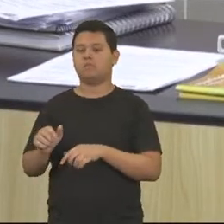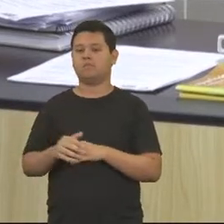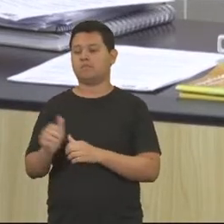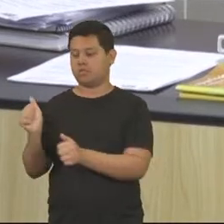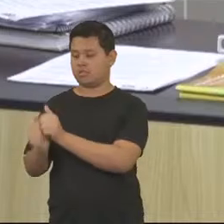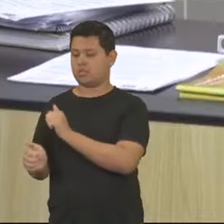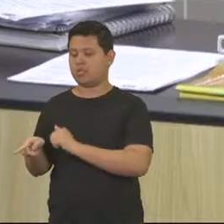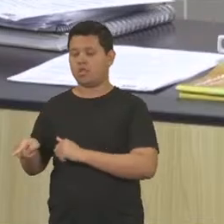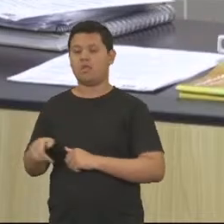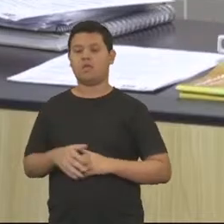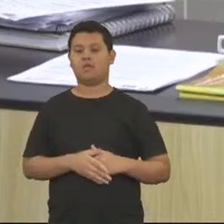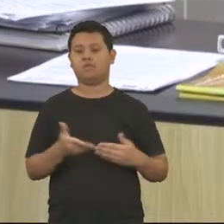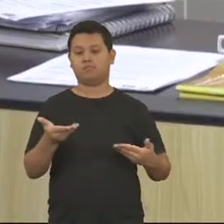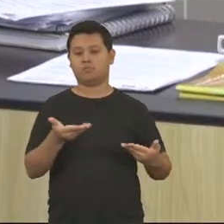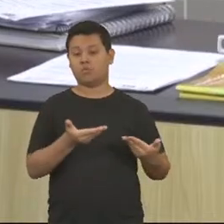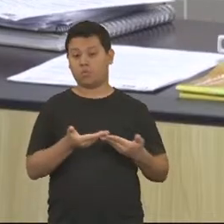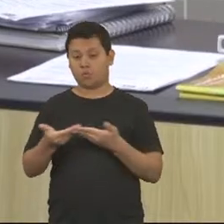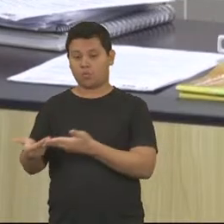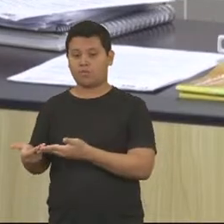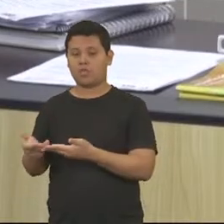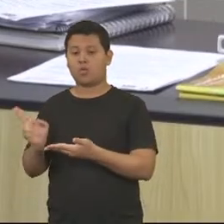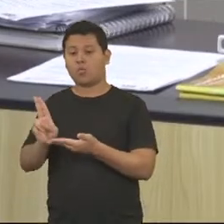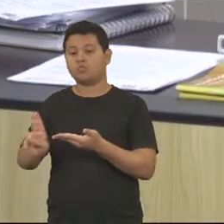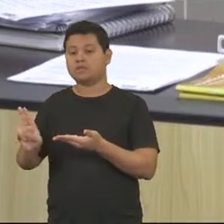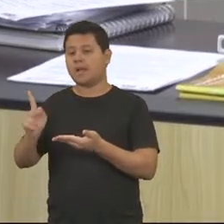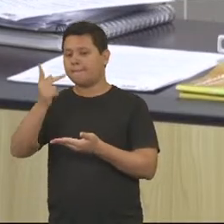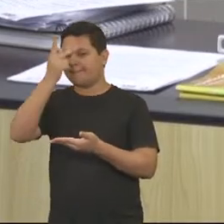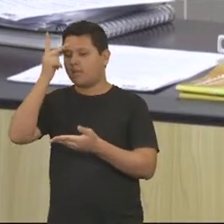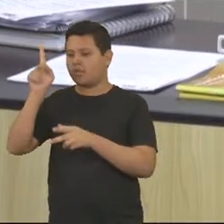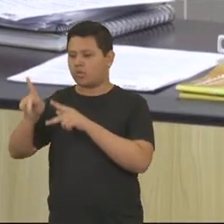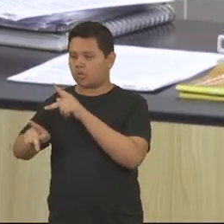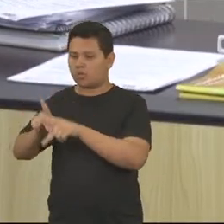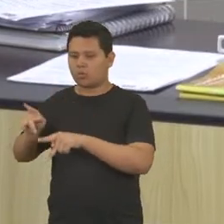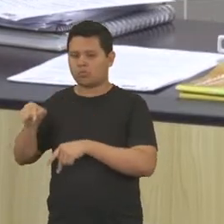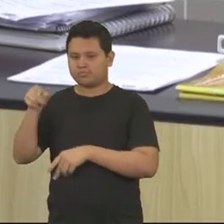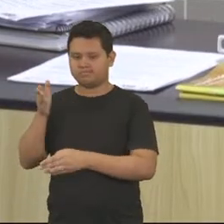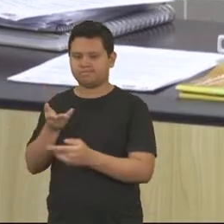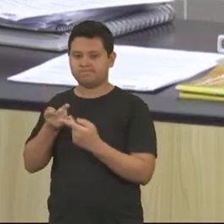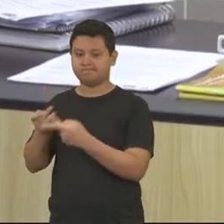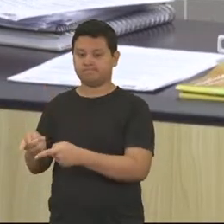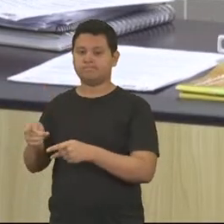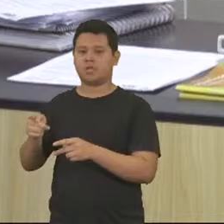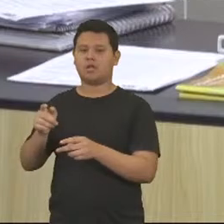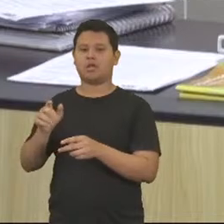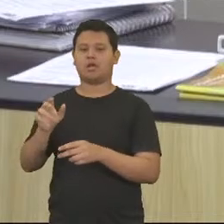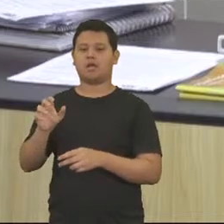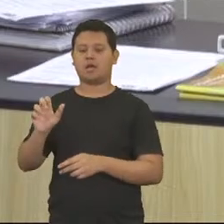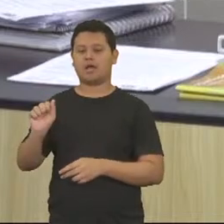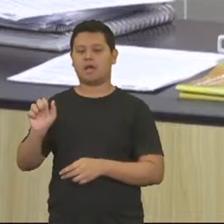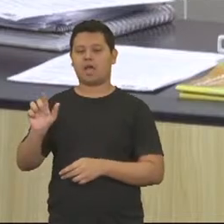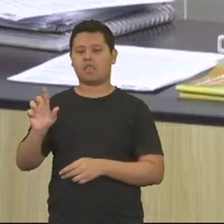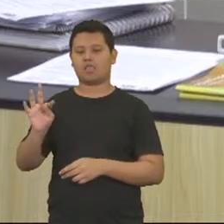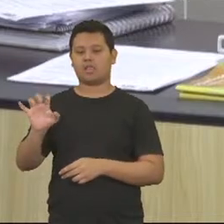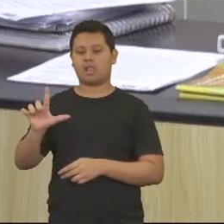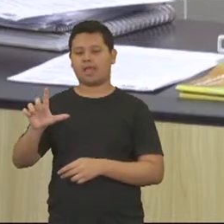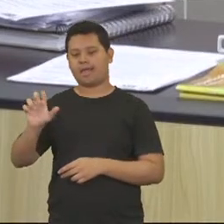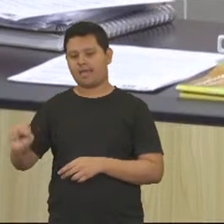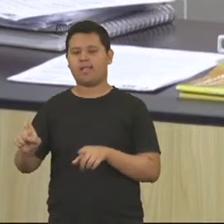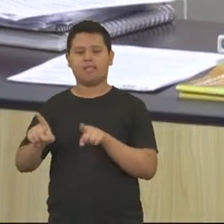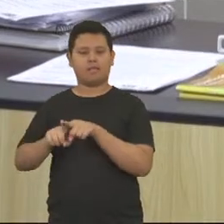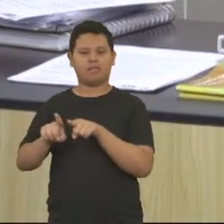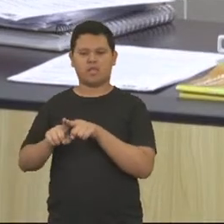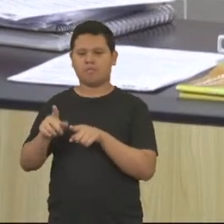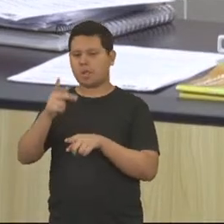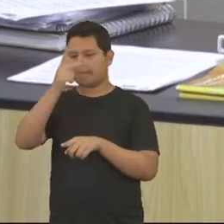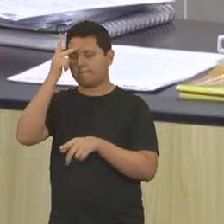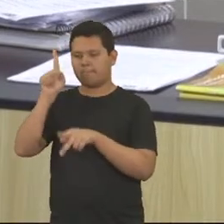é destinada ao uso dos frequentadores desses locais, abrangendo atletas, espectadores, colaboradores e demais